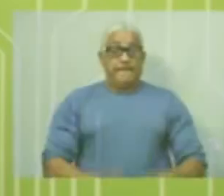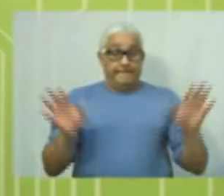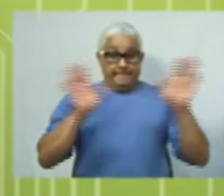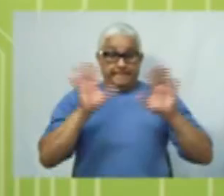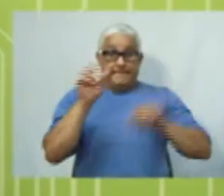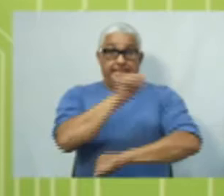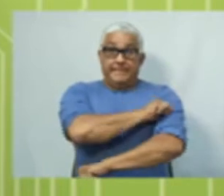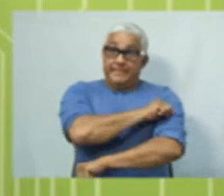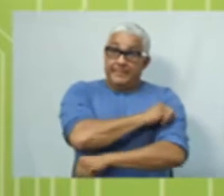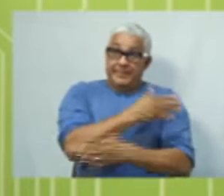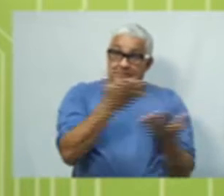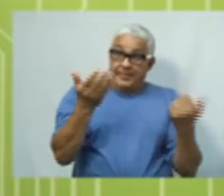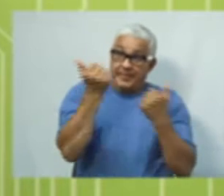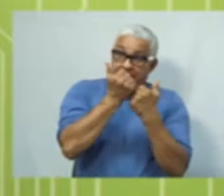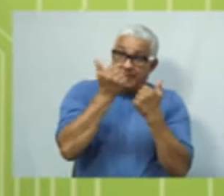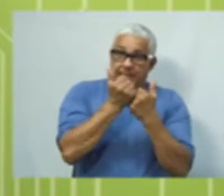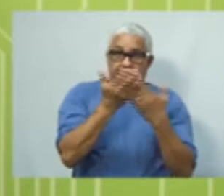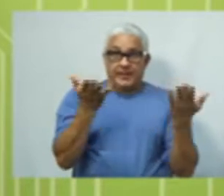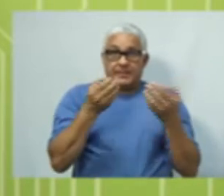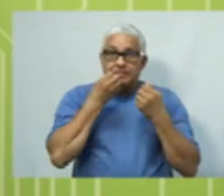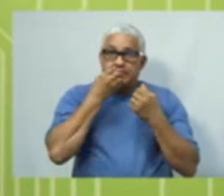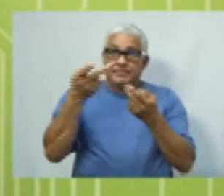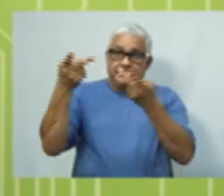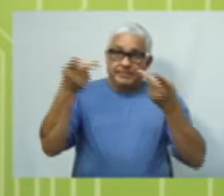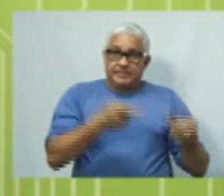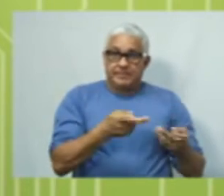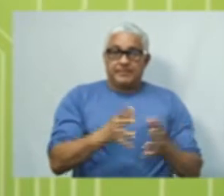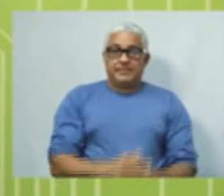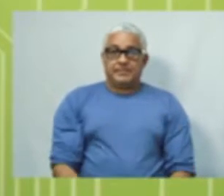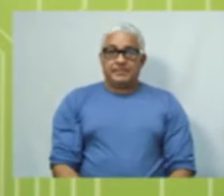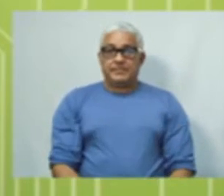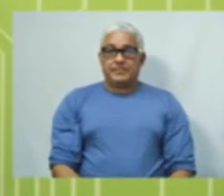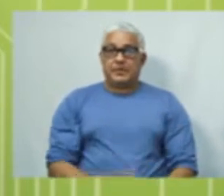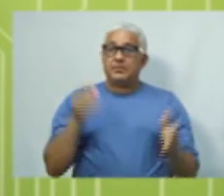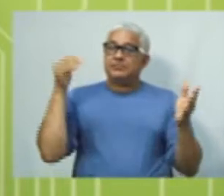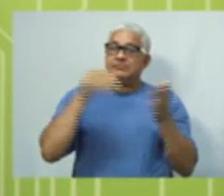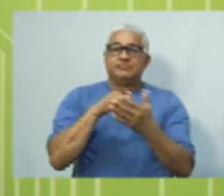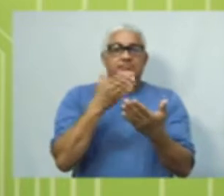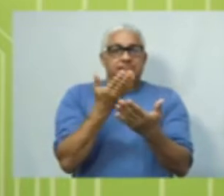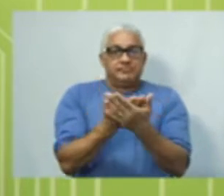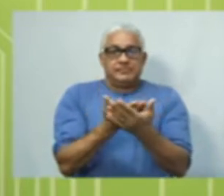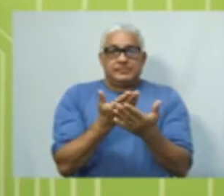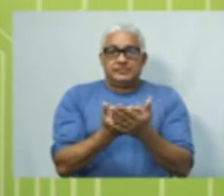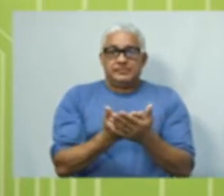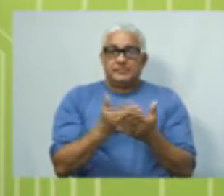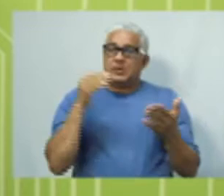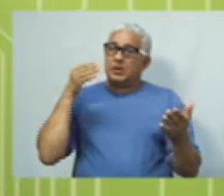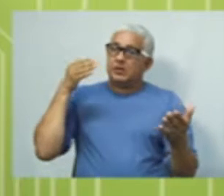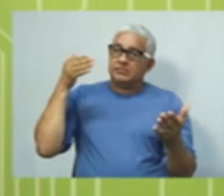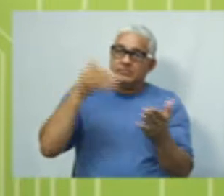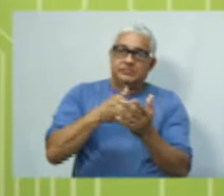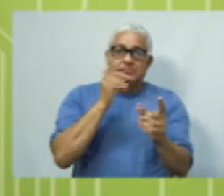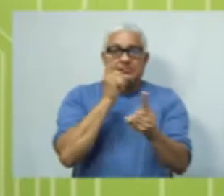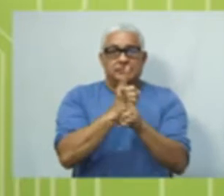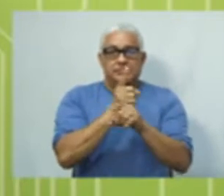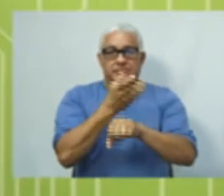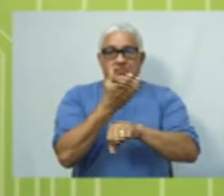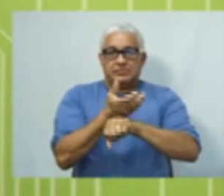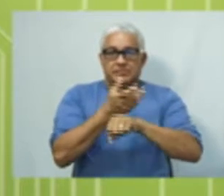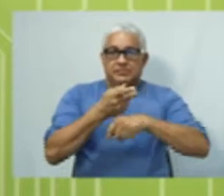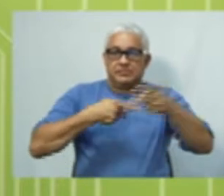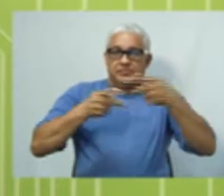Olá, alunos, olá, tutores, sejam bem-vindos à nossa última aula, o nosso último encontro da disciplina